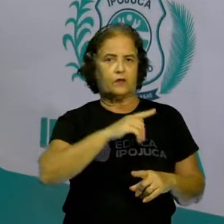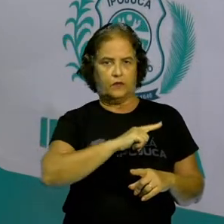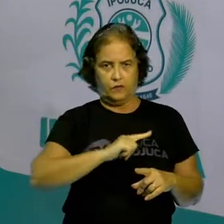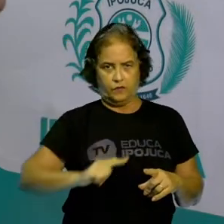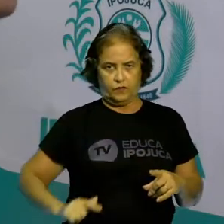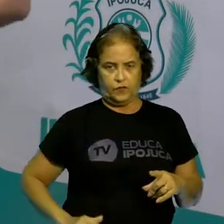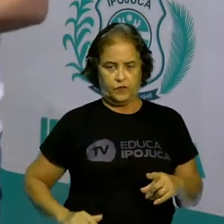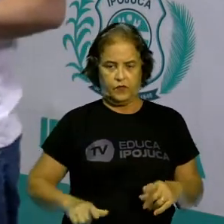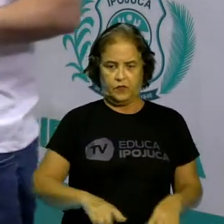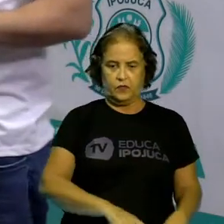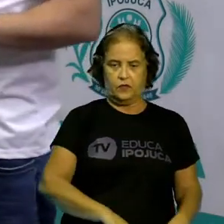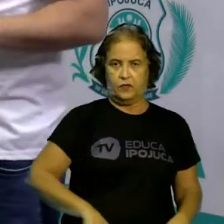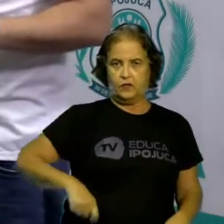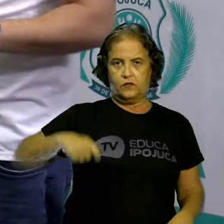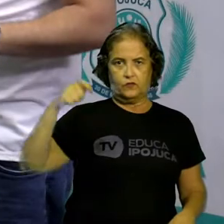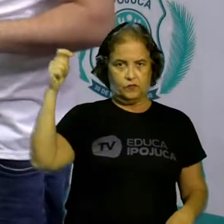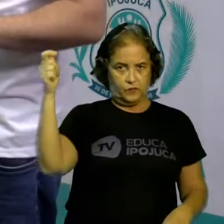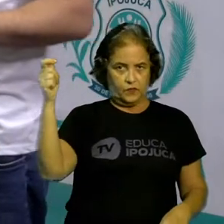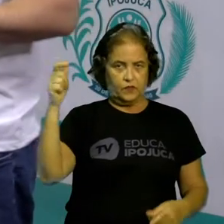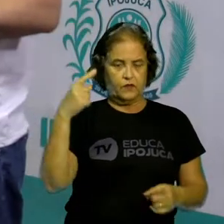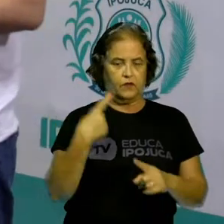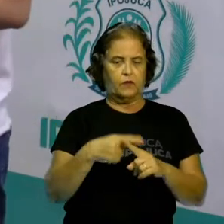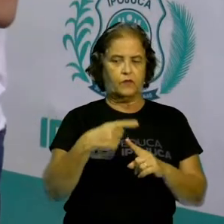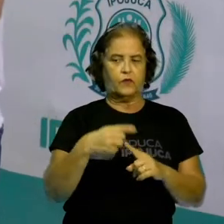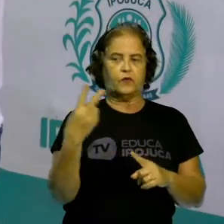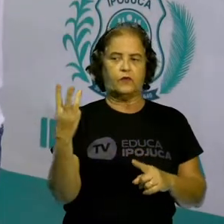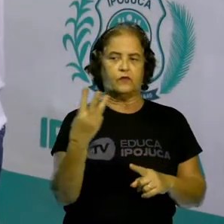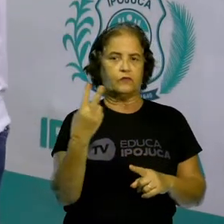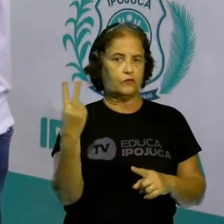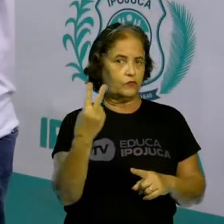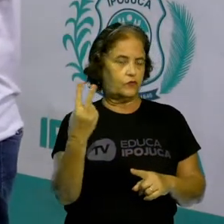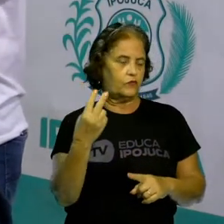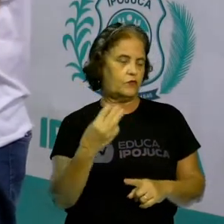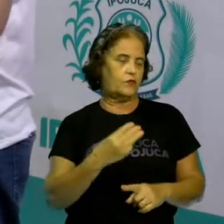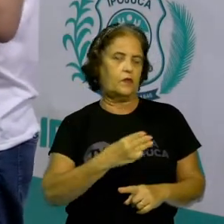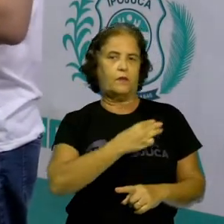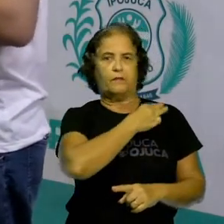eram militares. Ok? Vamos lá então.